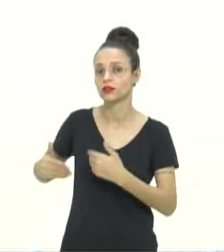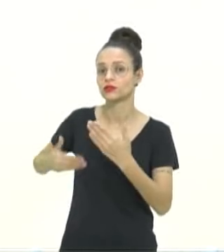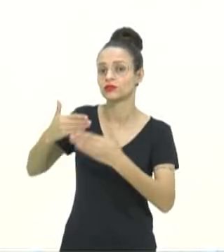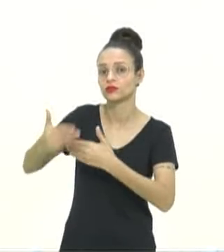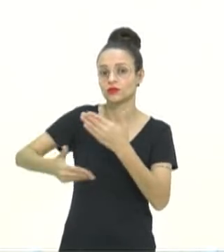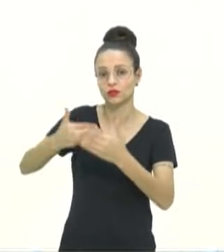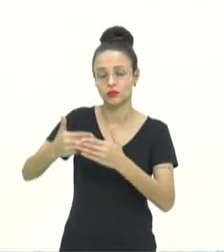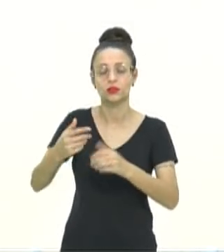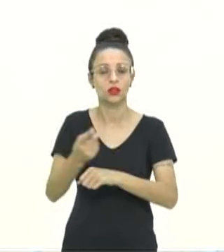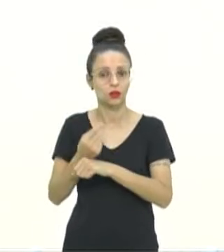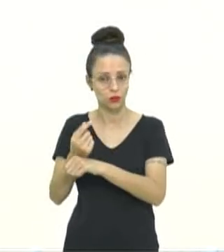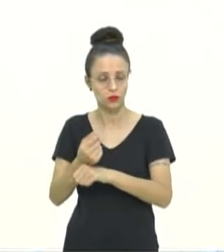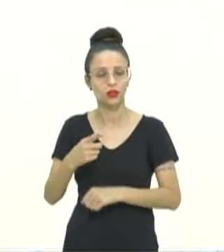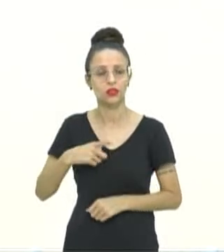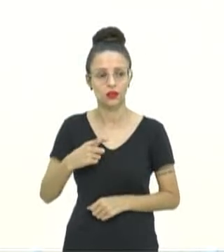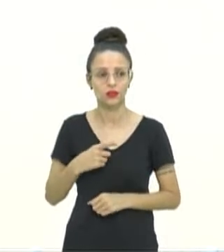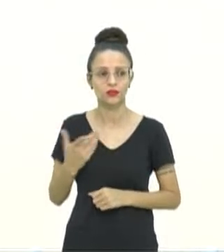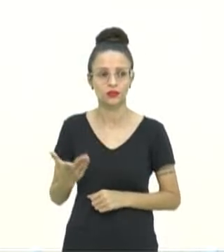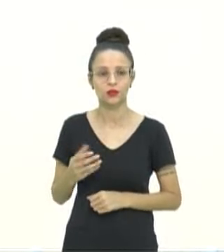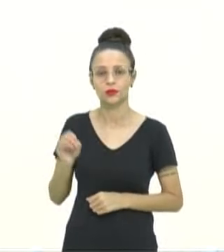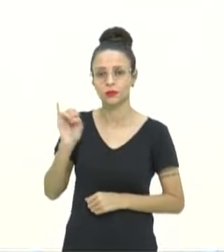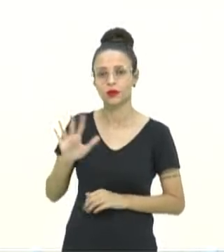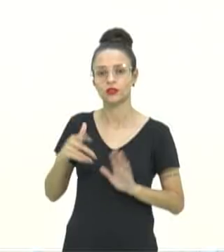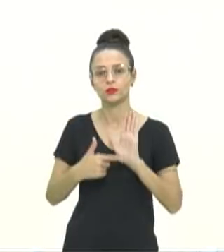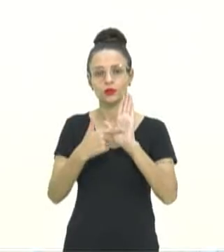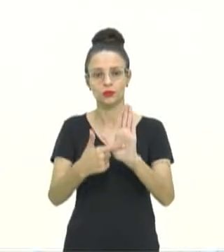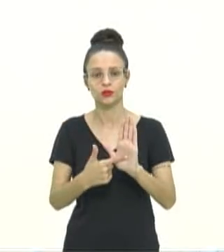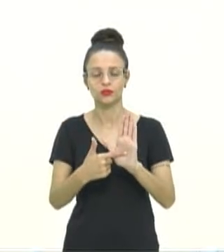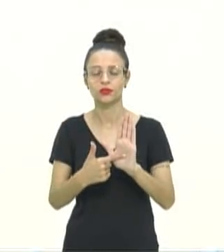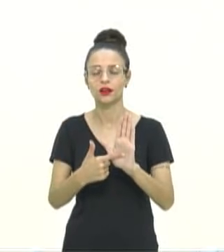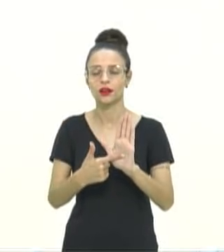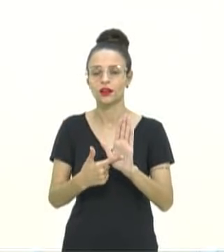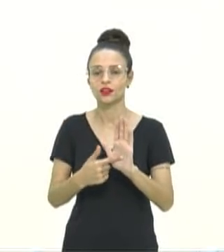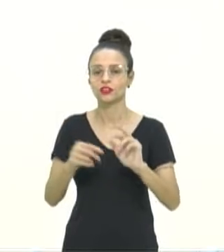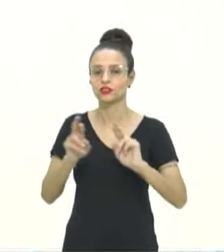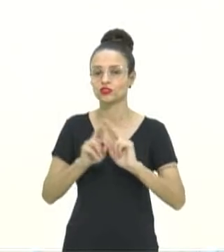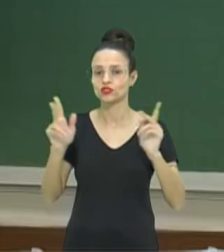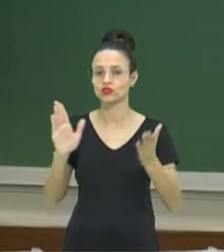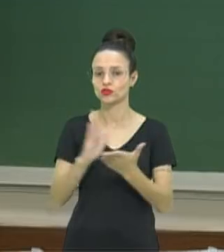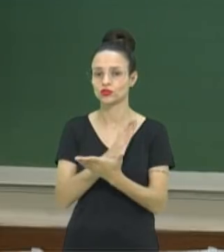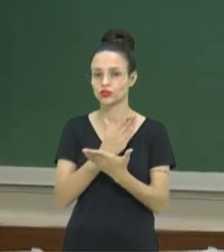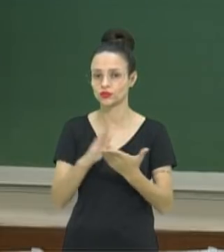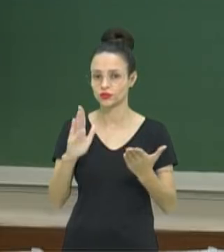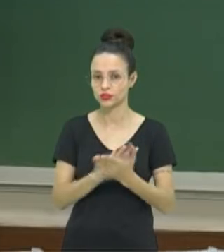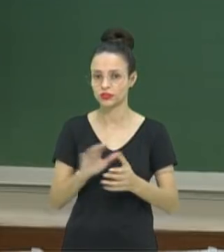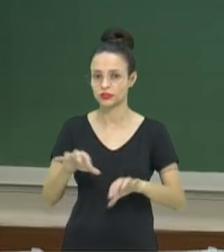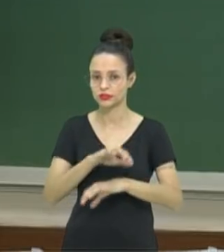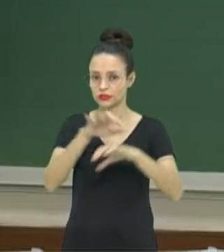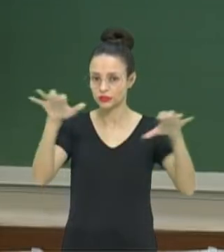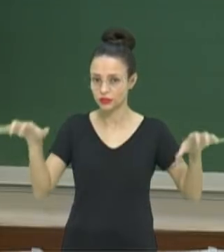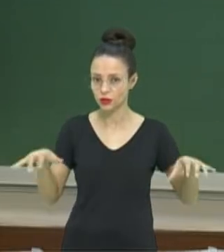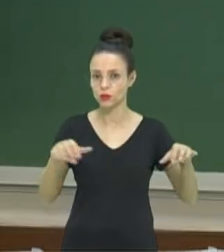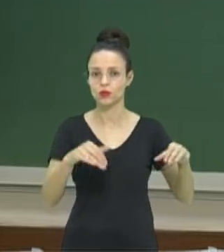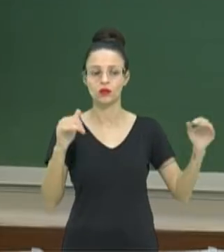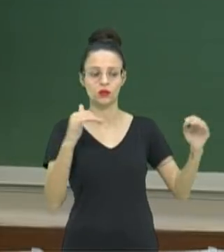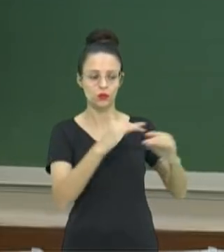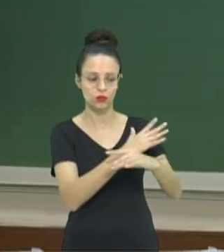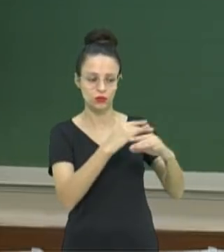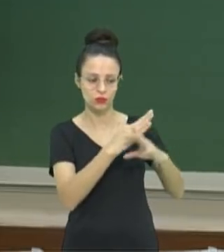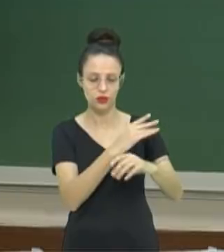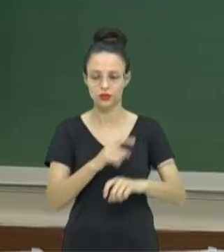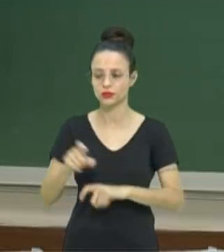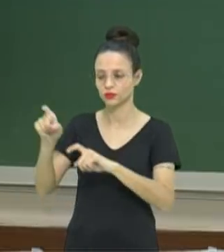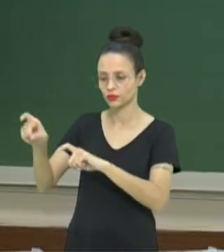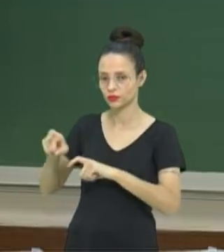desenvolvidas atividades econômicas. Então, a imagem é justamente para a gente mostrar essa divisão entre o que é espaço urbano e o que é